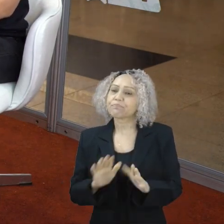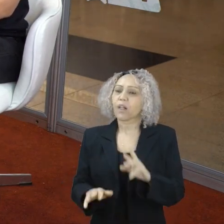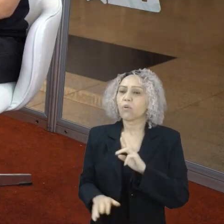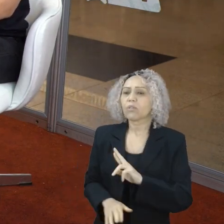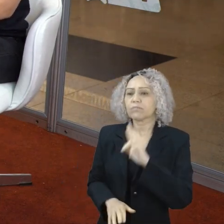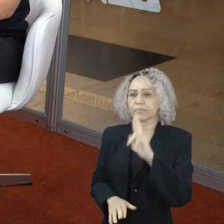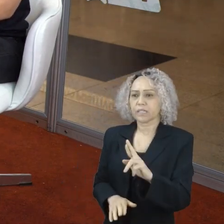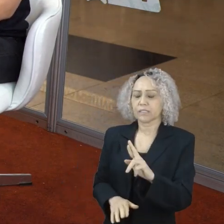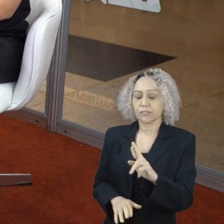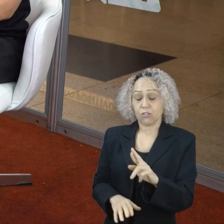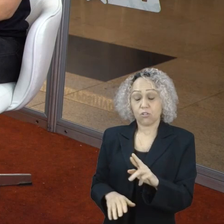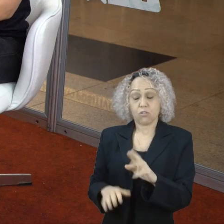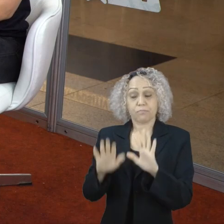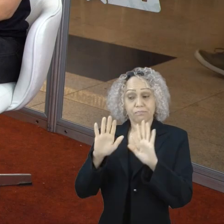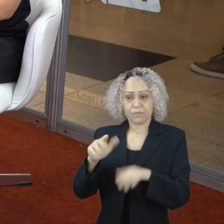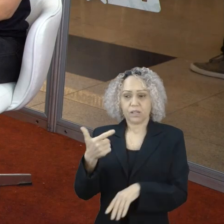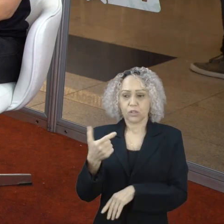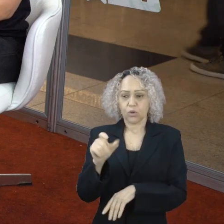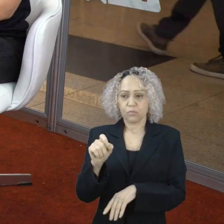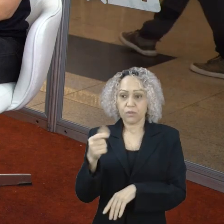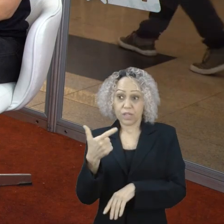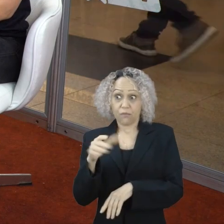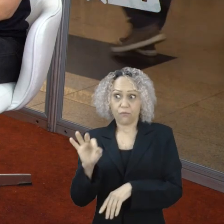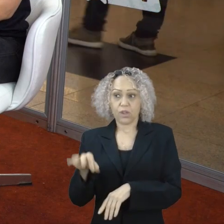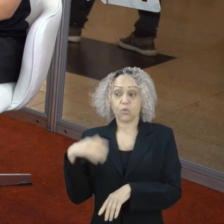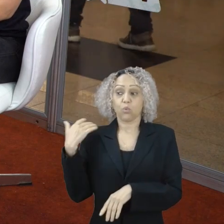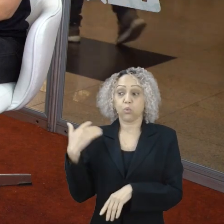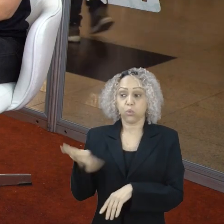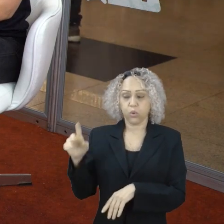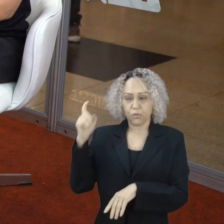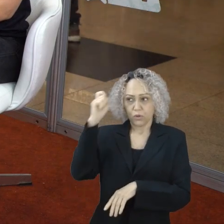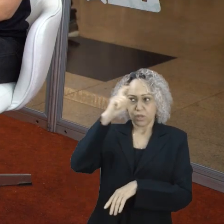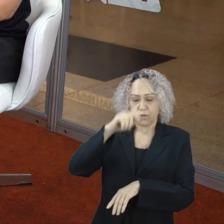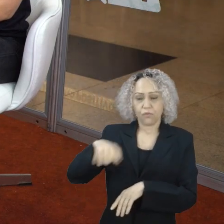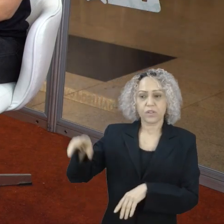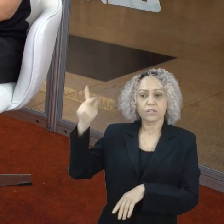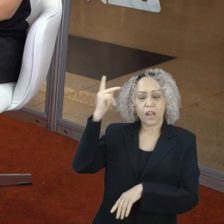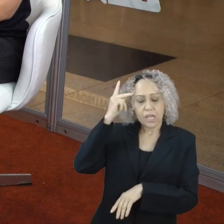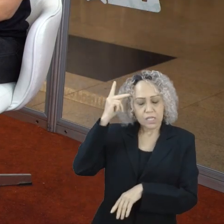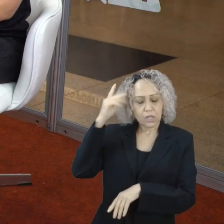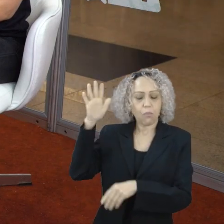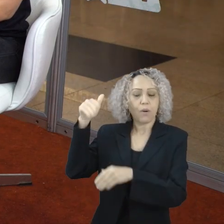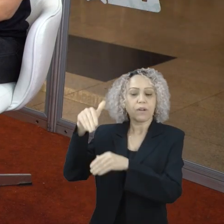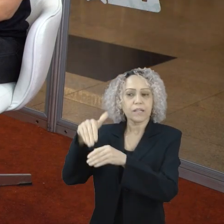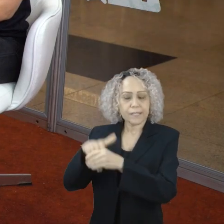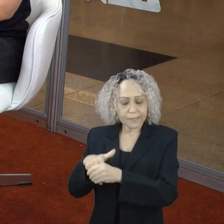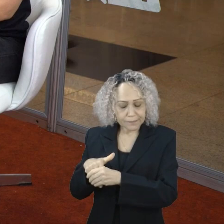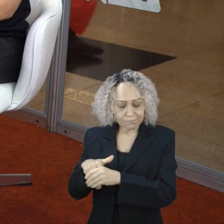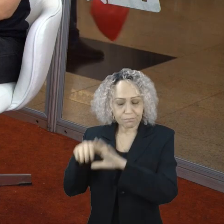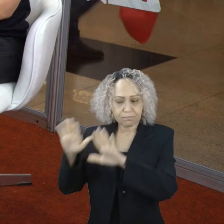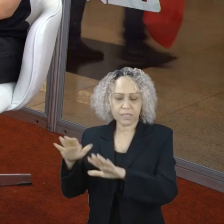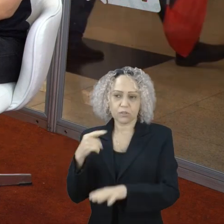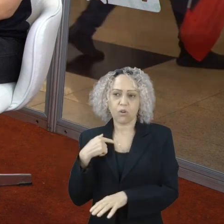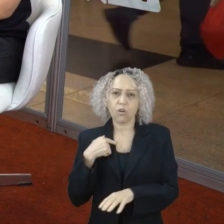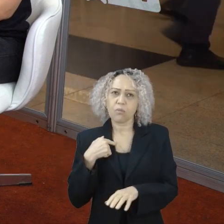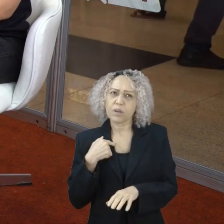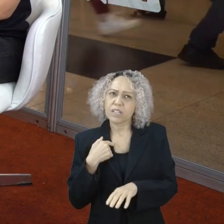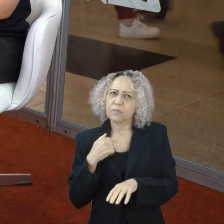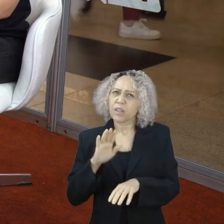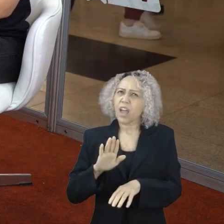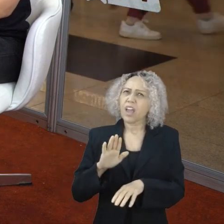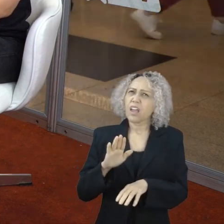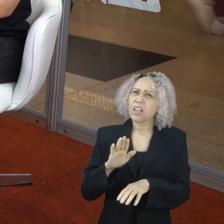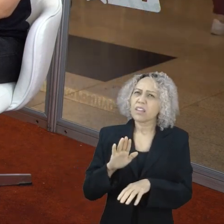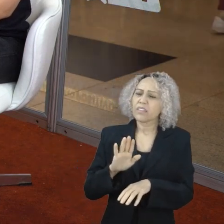do PT no estado de São Paulo. Mas se você pegar na eleição passada, o Haddad conseguiu para o segundo turno, o Lula